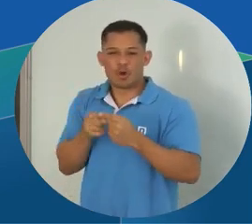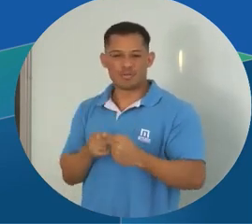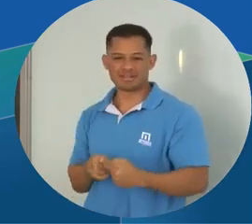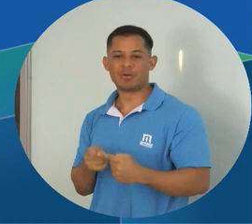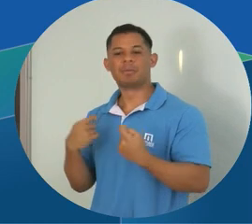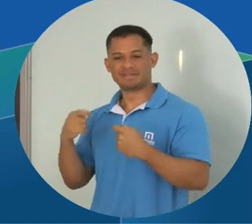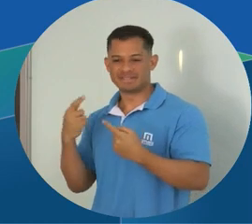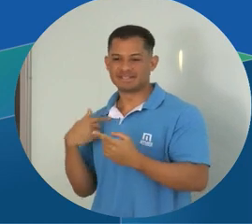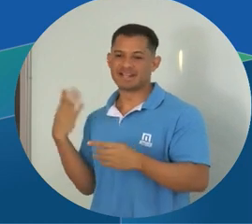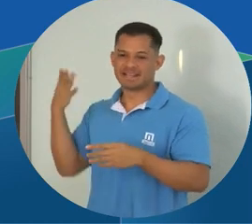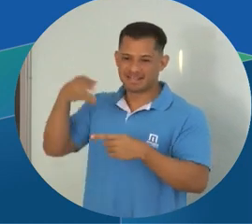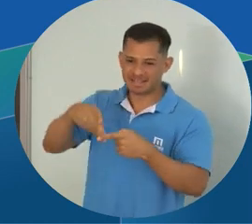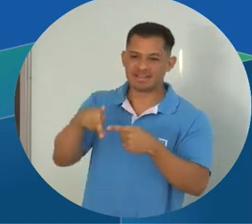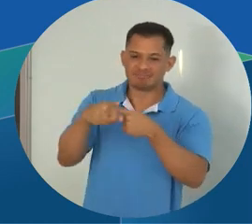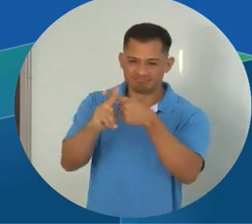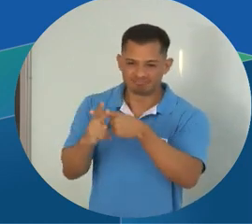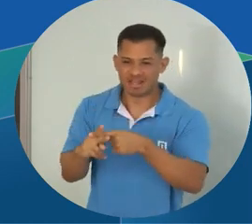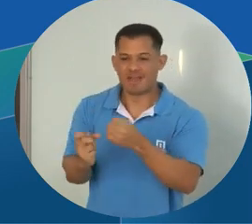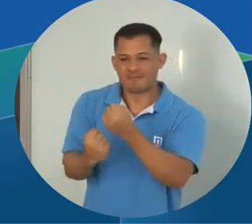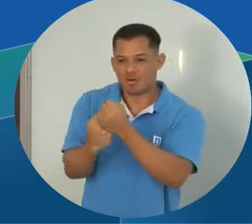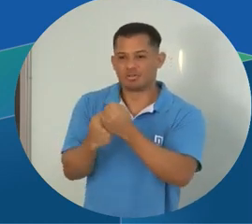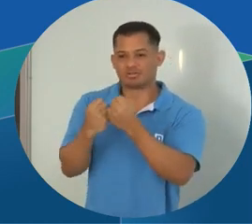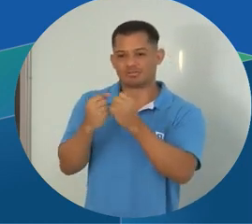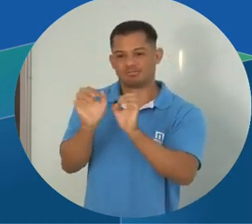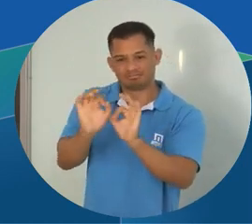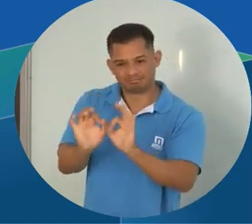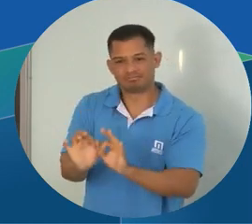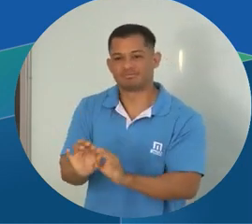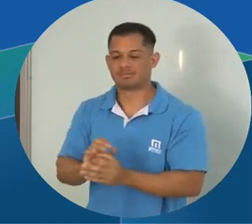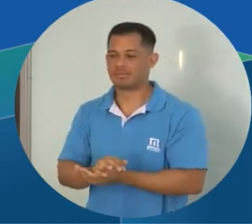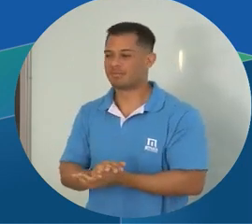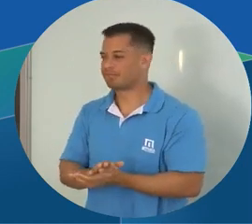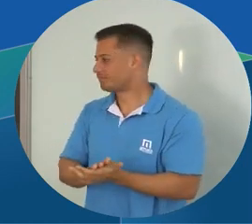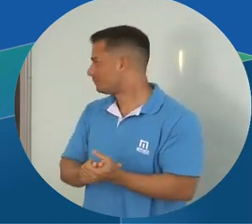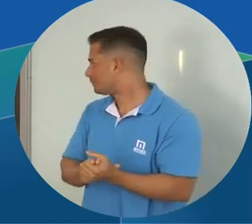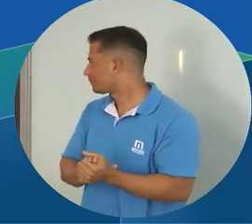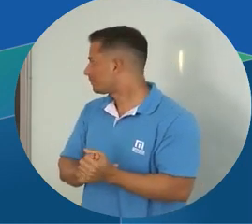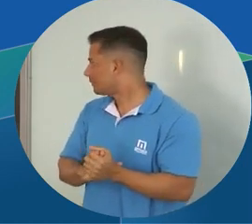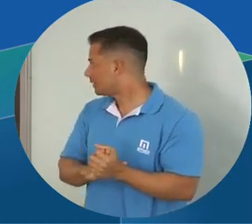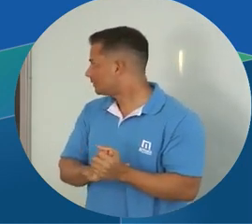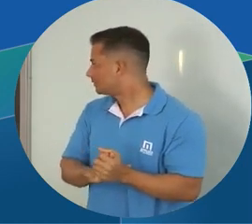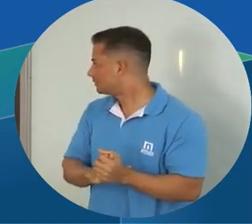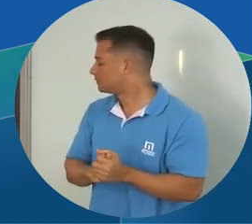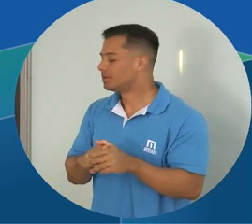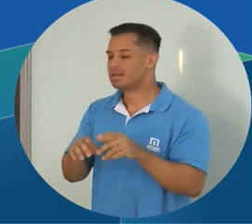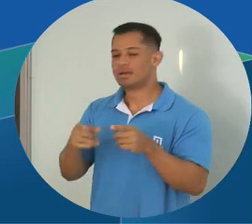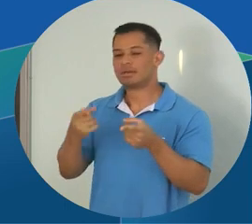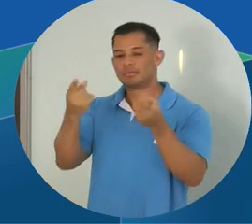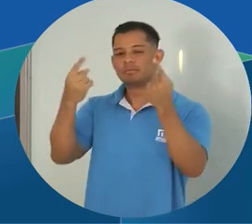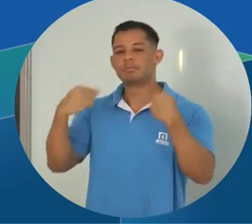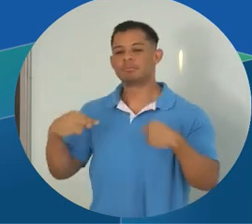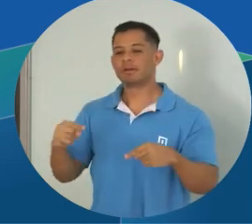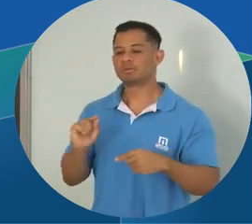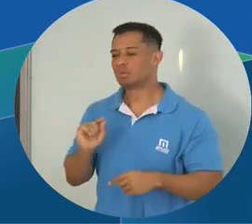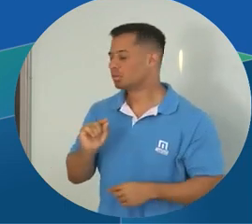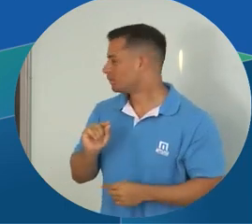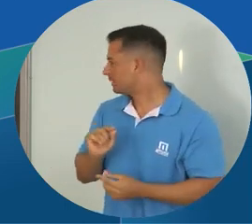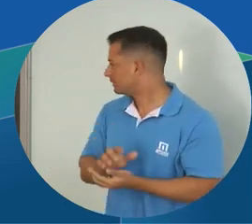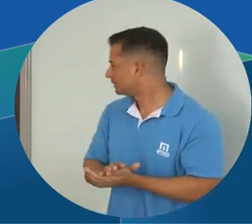desse tema de regulamentação, Política Nacional de Barragens, critérios, há, né, como falei